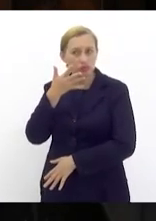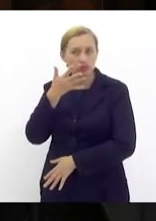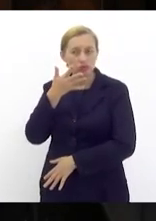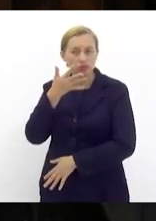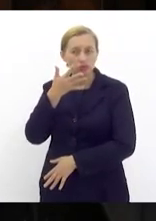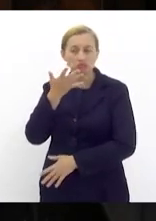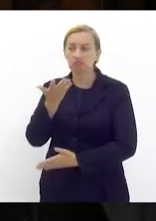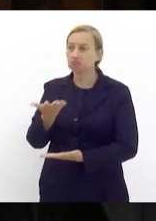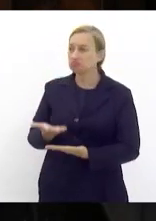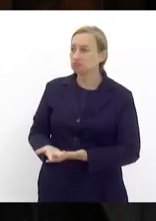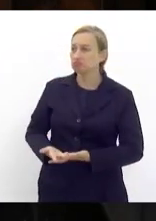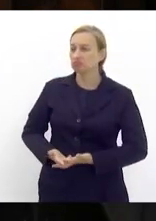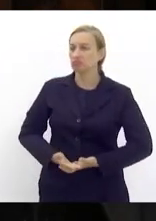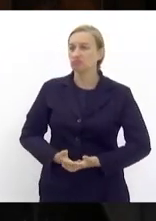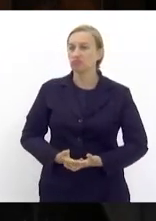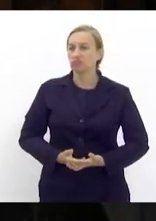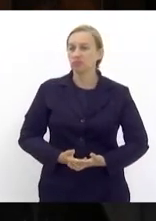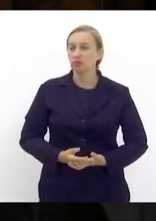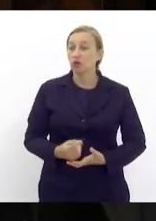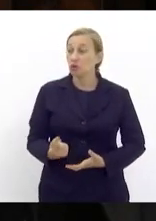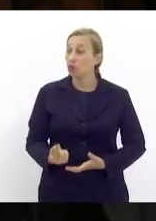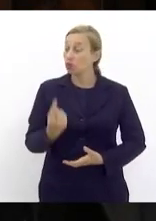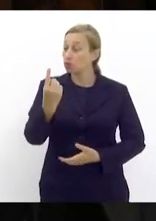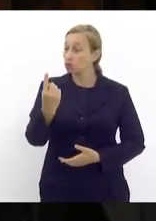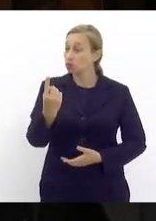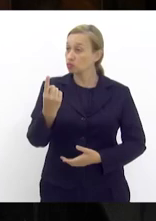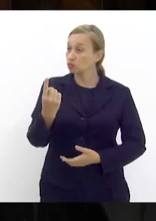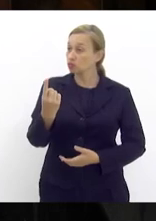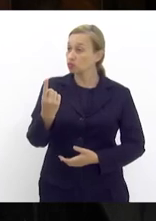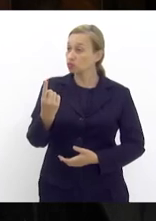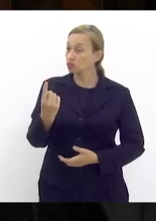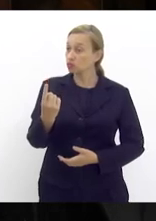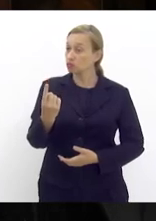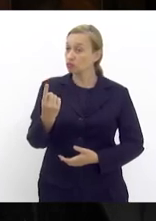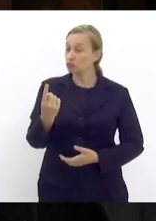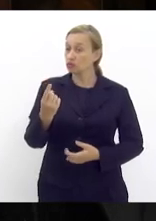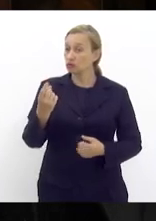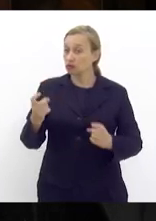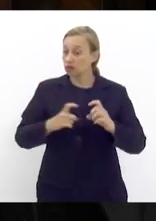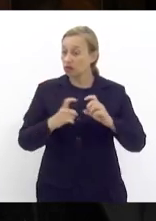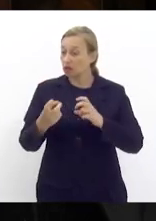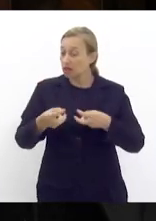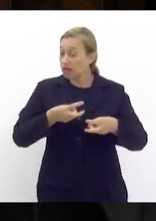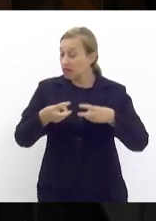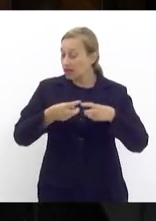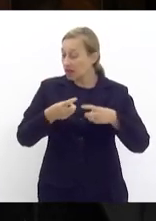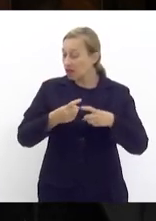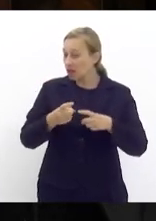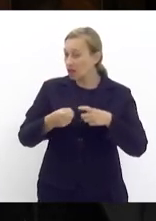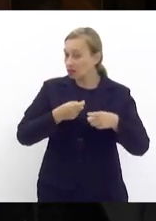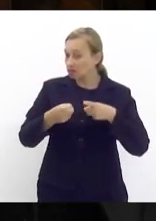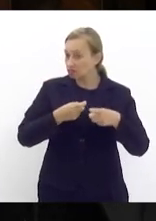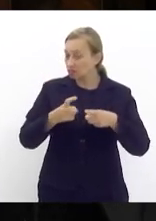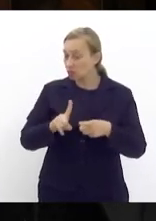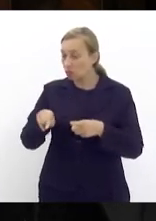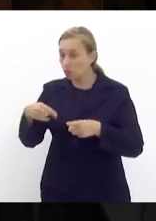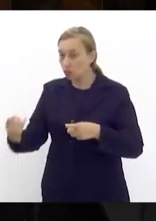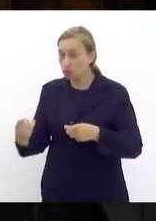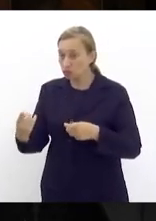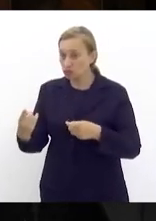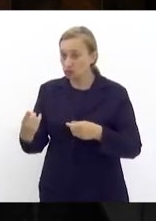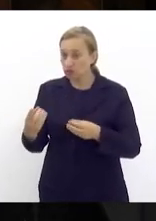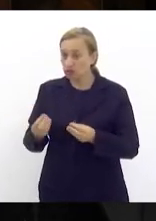dirigentes. Quando um declara a guerra ao outro, está ferindo o princípio básico